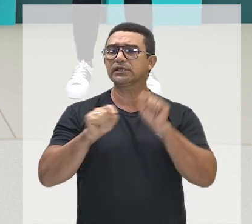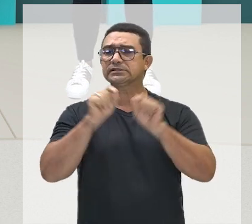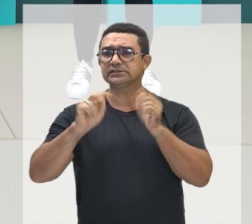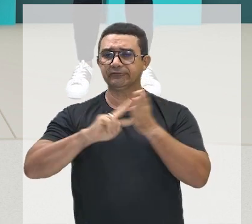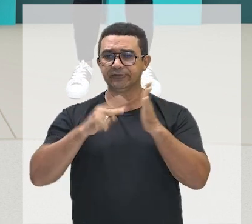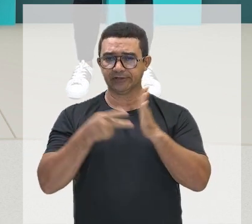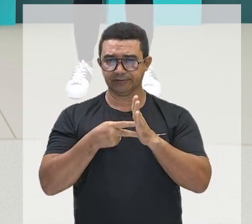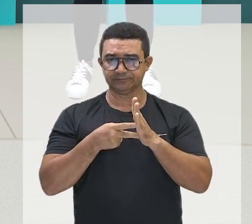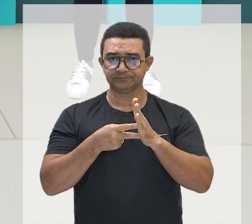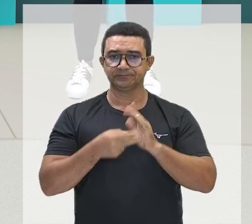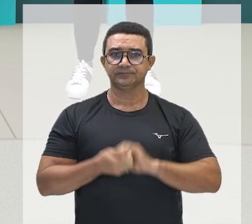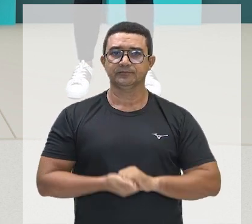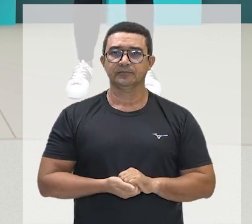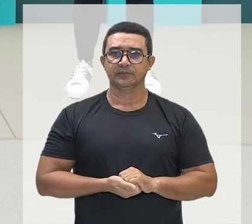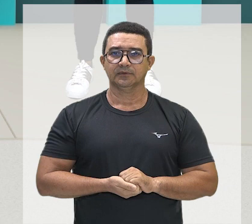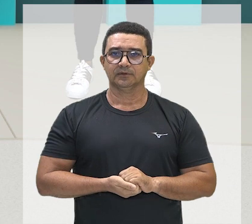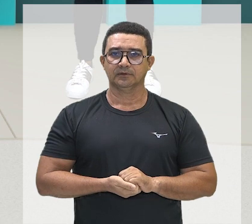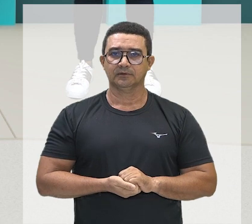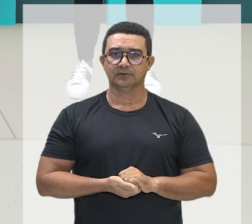São